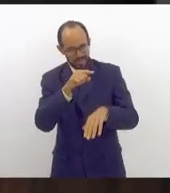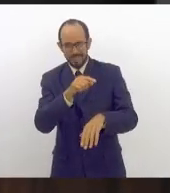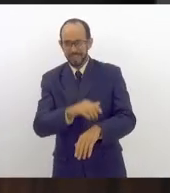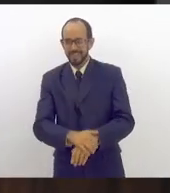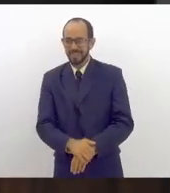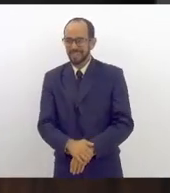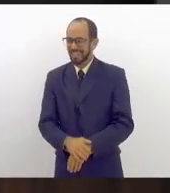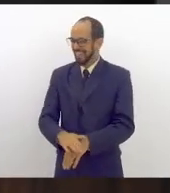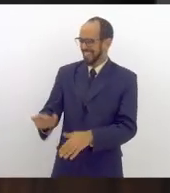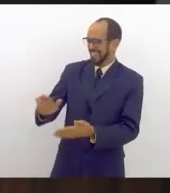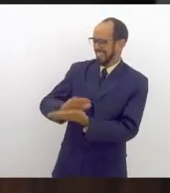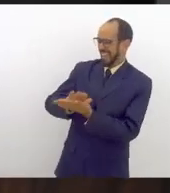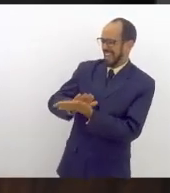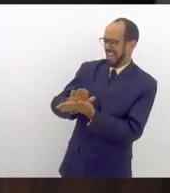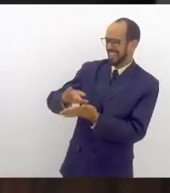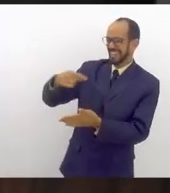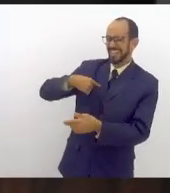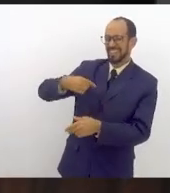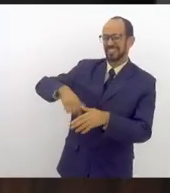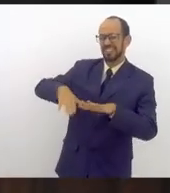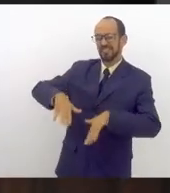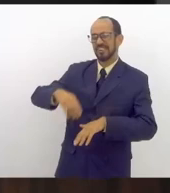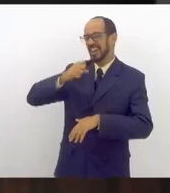Deus. Que nada, presidente. Estou ficando velho.